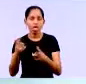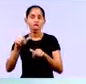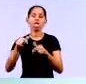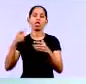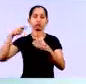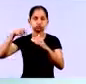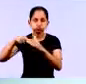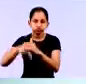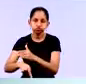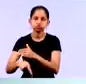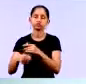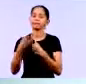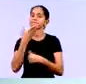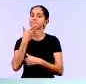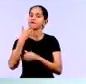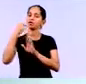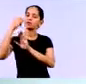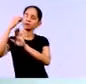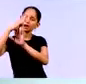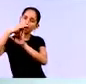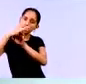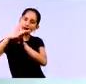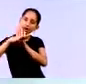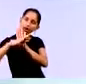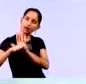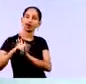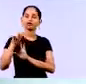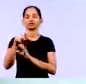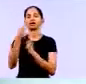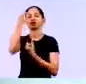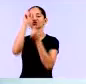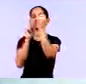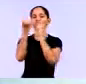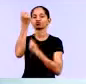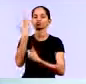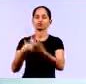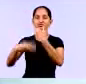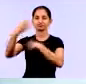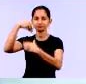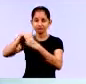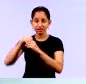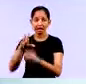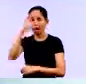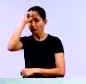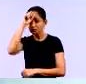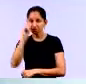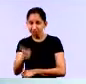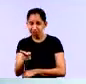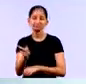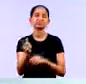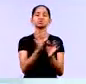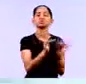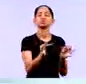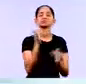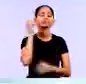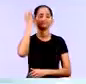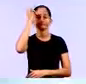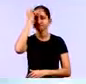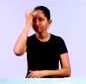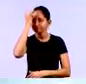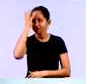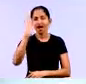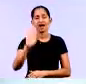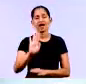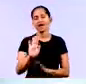mais complexo, que é uma organização industrial, porque se você aprende a entender esse funcionamento da